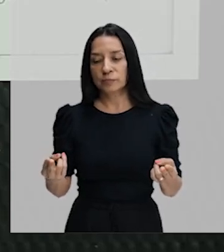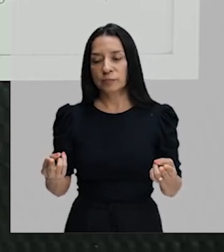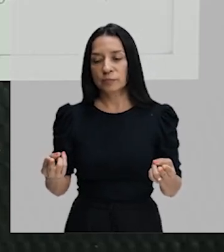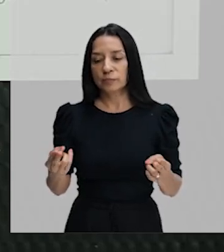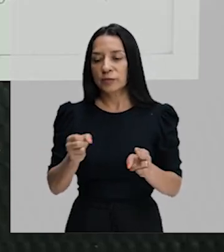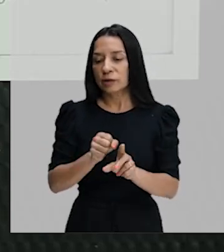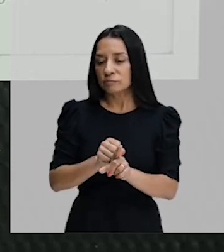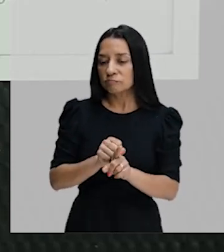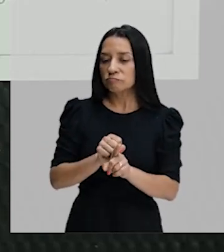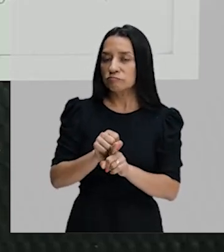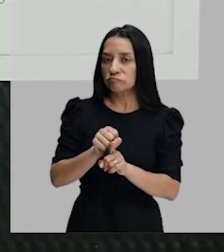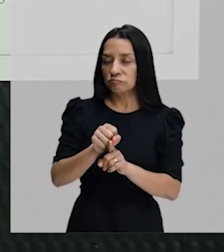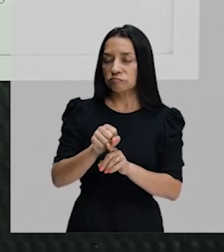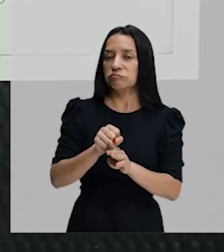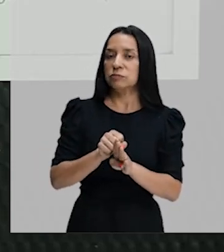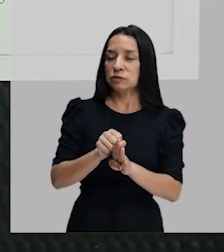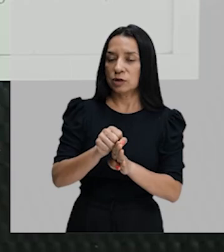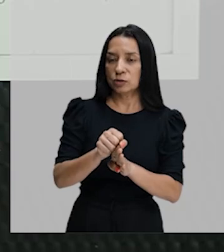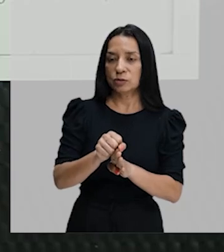sentidos opostos.